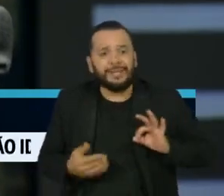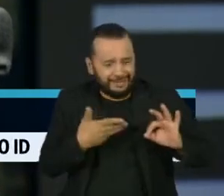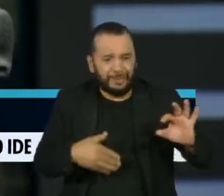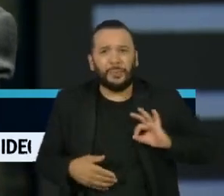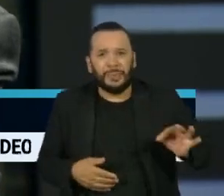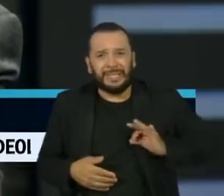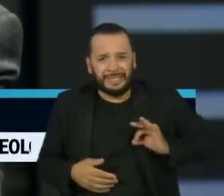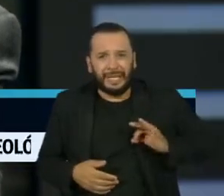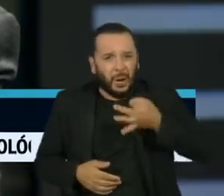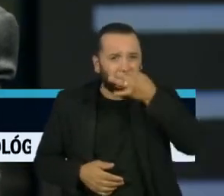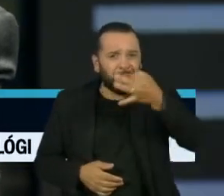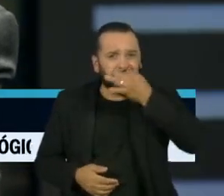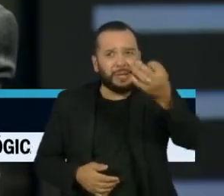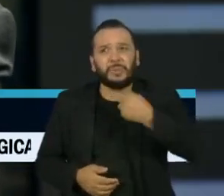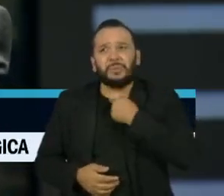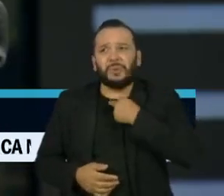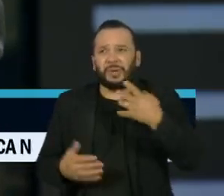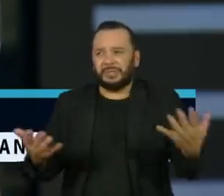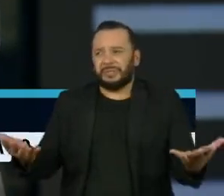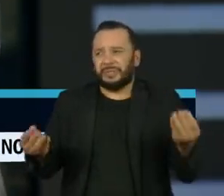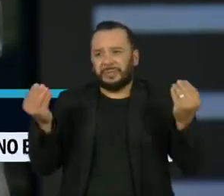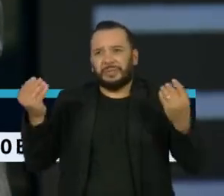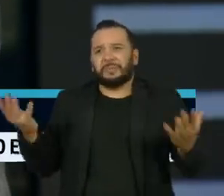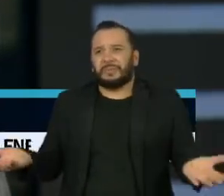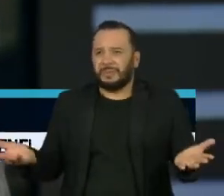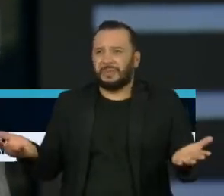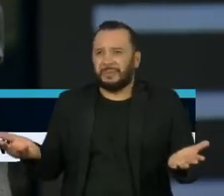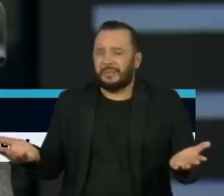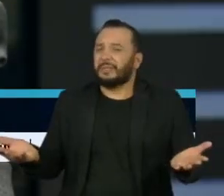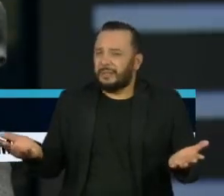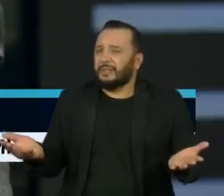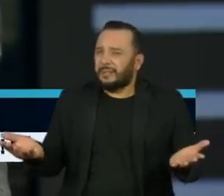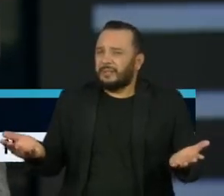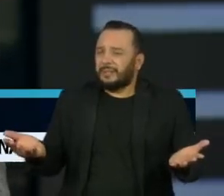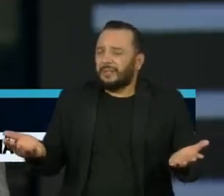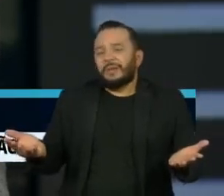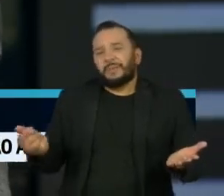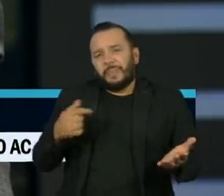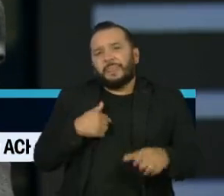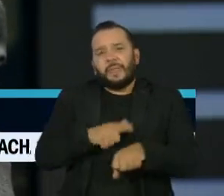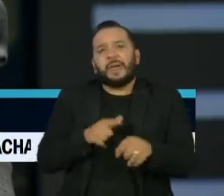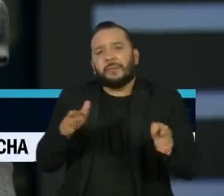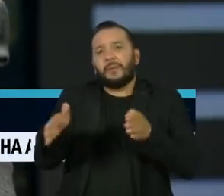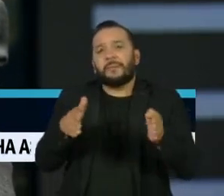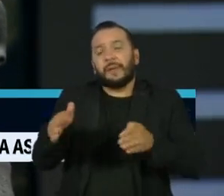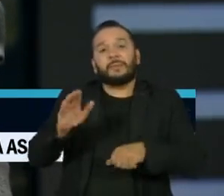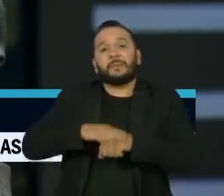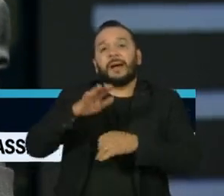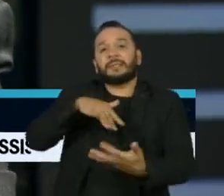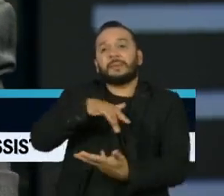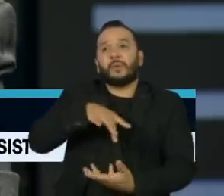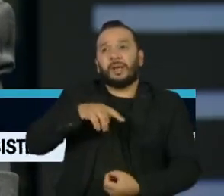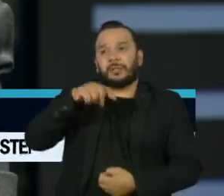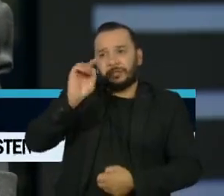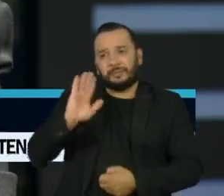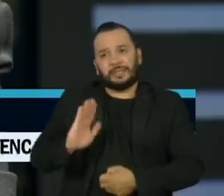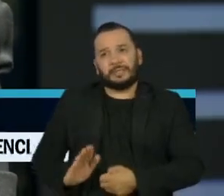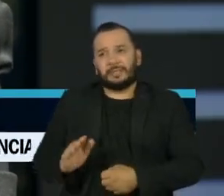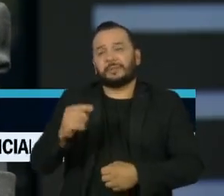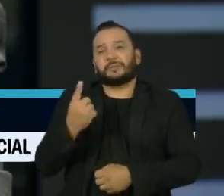se pronunciar sobre tal questão. E o que se destaca é que nós vivemos um momento mais democrático da história do Brasil, pela